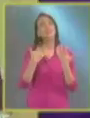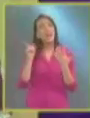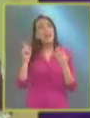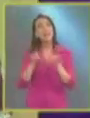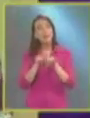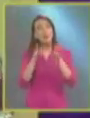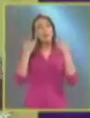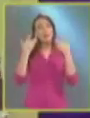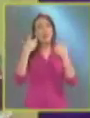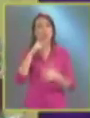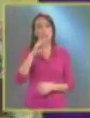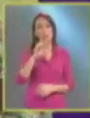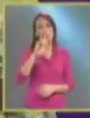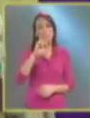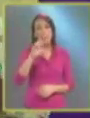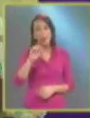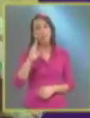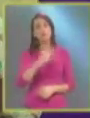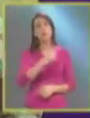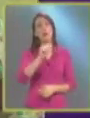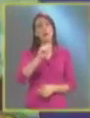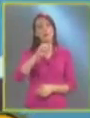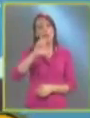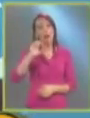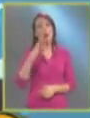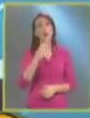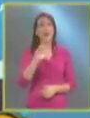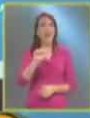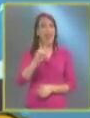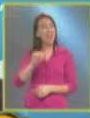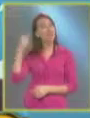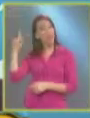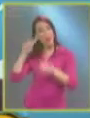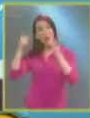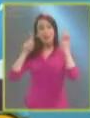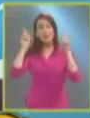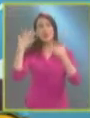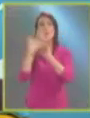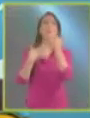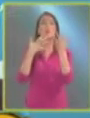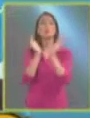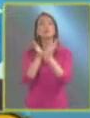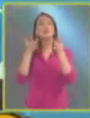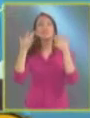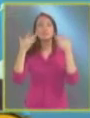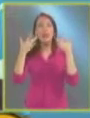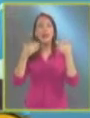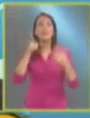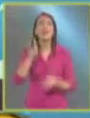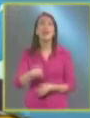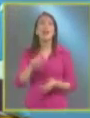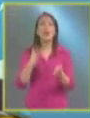no teatro, né? É, música no teatro. É, eu tô fazendo a trilha musical da peça Morte e Vida Severina, né?